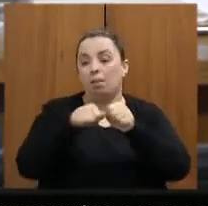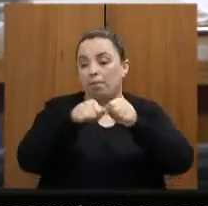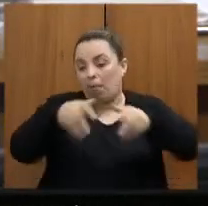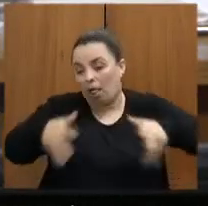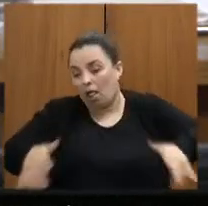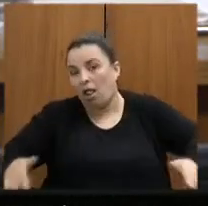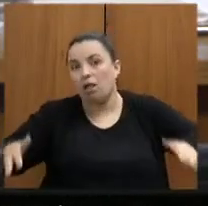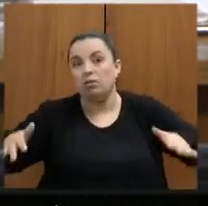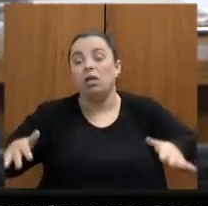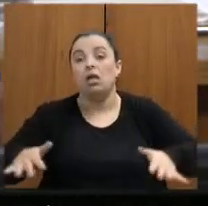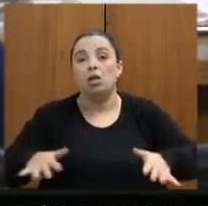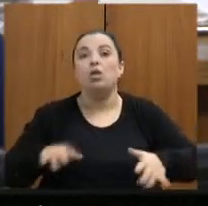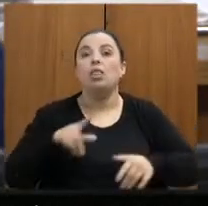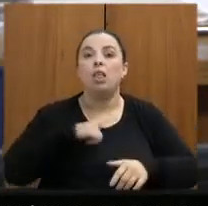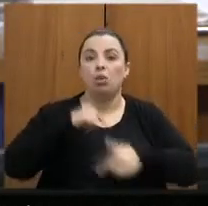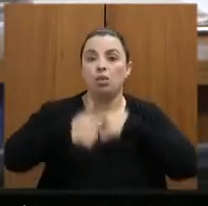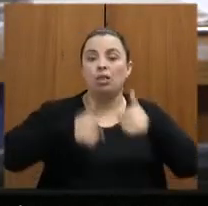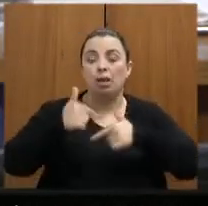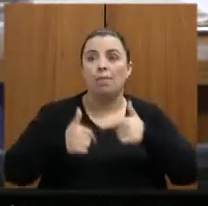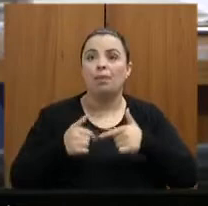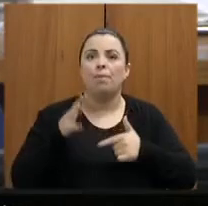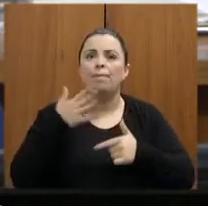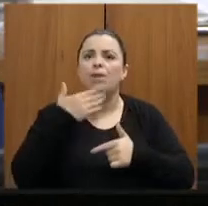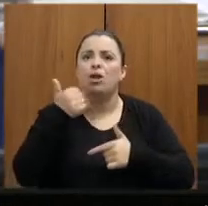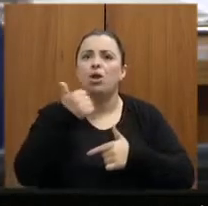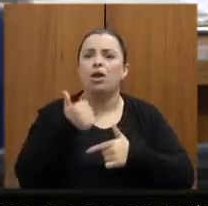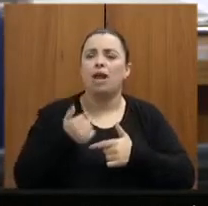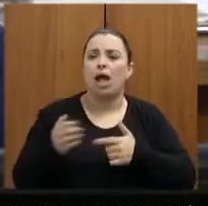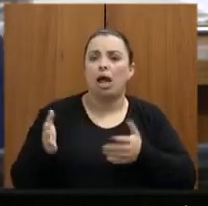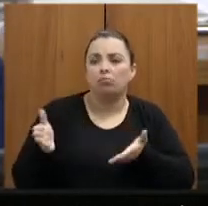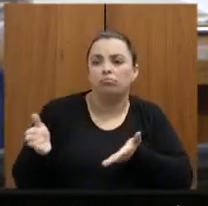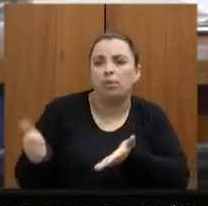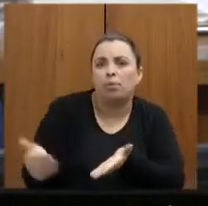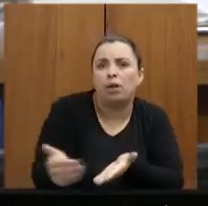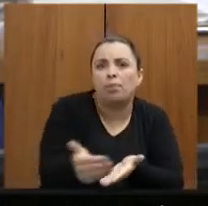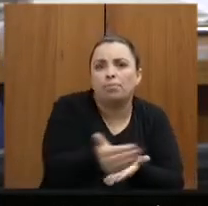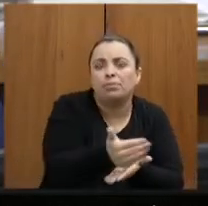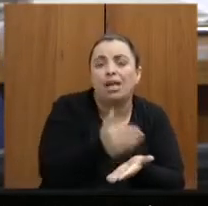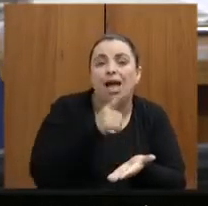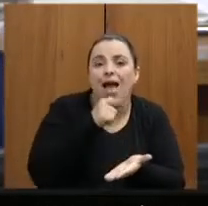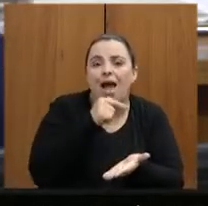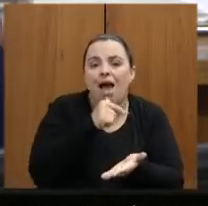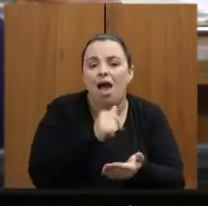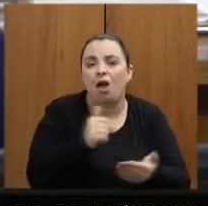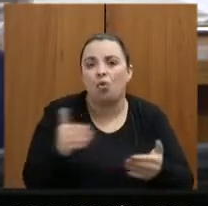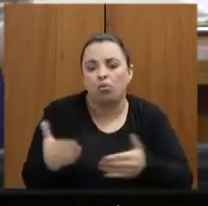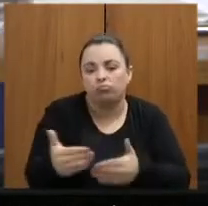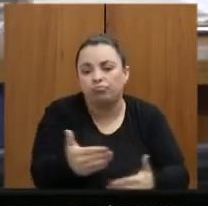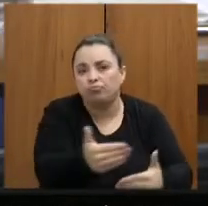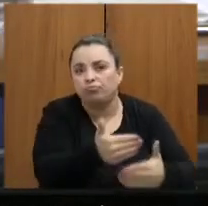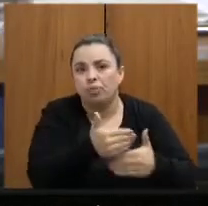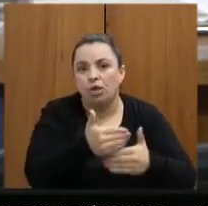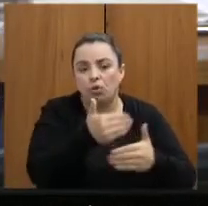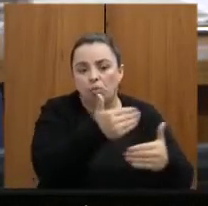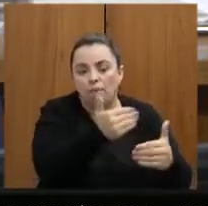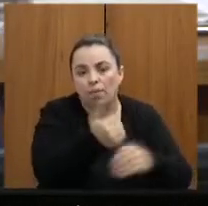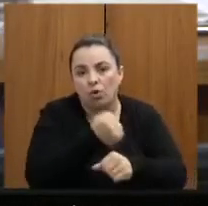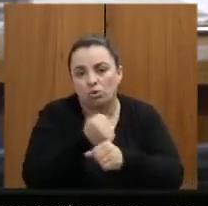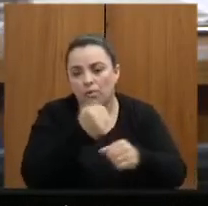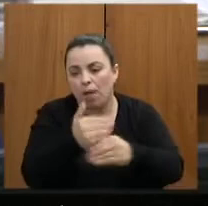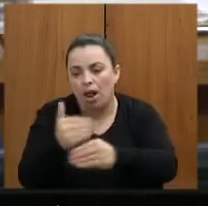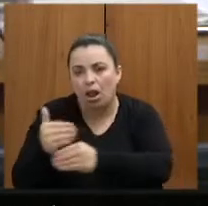captação de água nesse município com cercamento de nascentes com preservação de app com construção de barraginhas